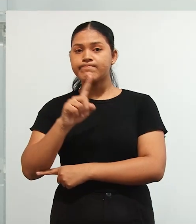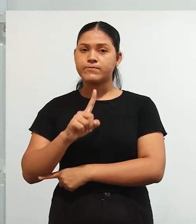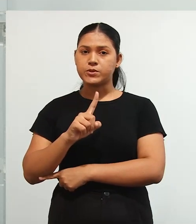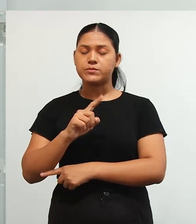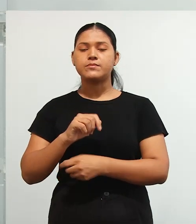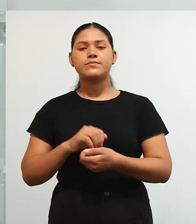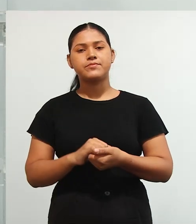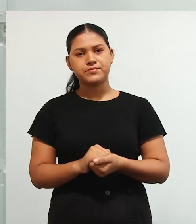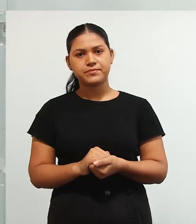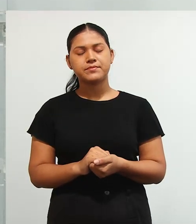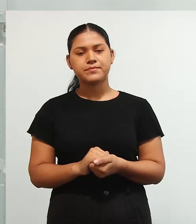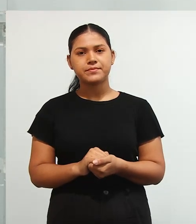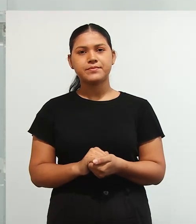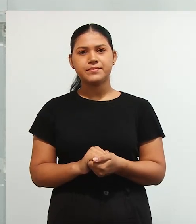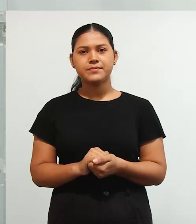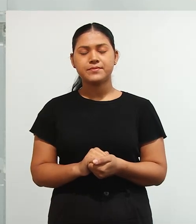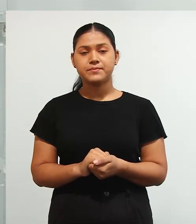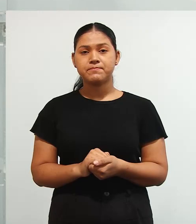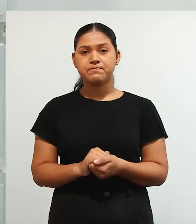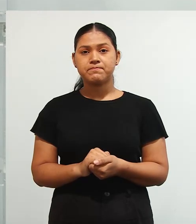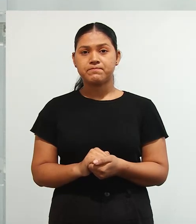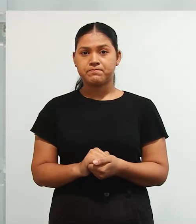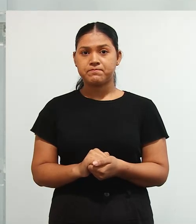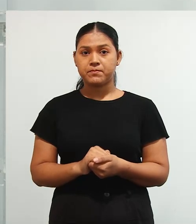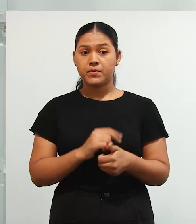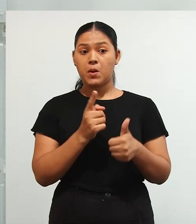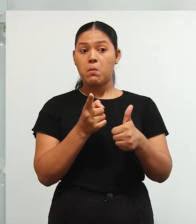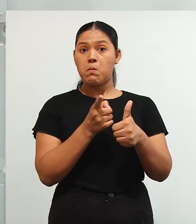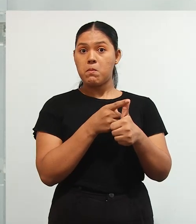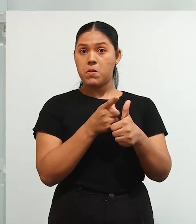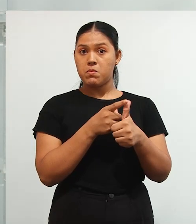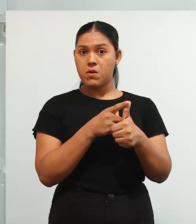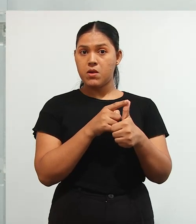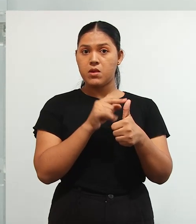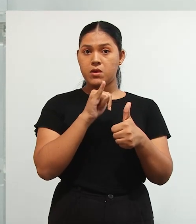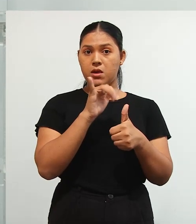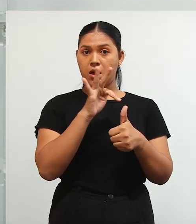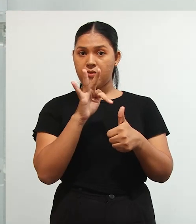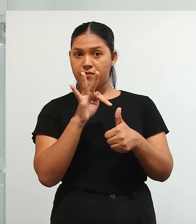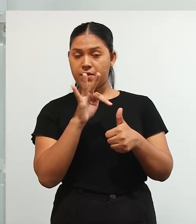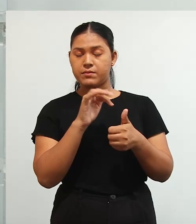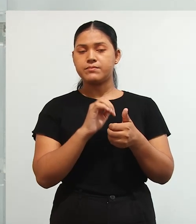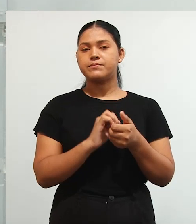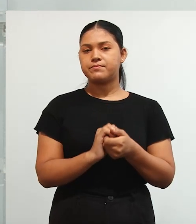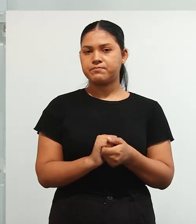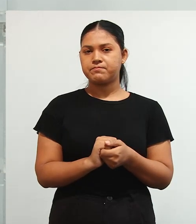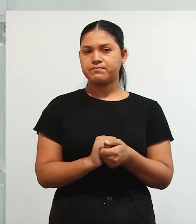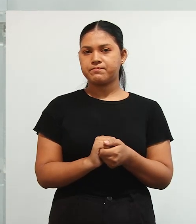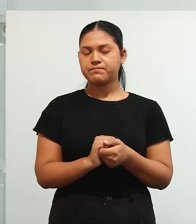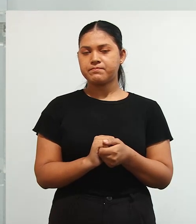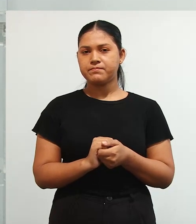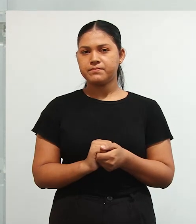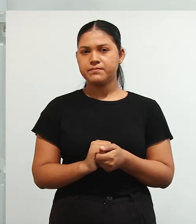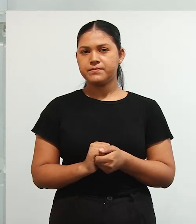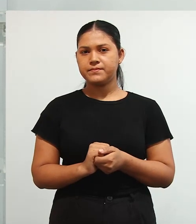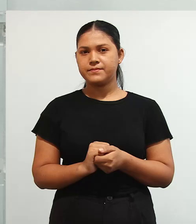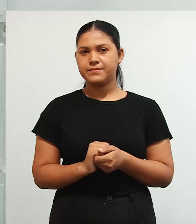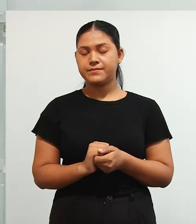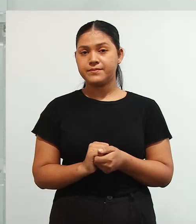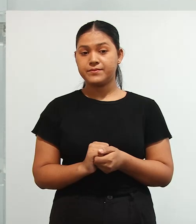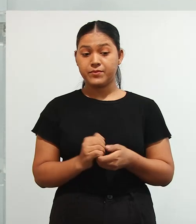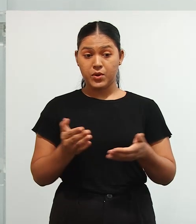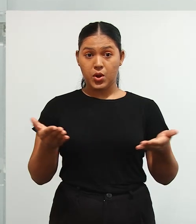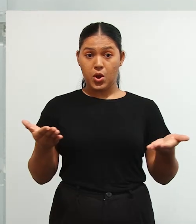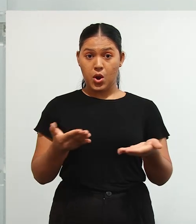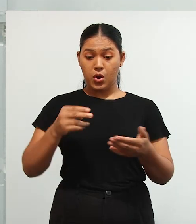sequência, vou falar então primeiro dos institutos federais, né? De um modo geral. Estou afunilando agora para a